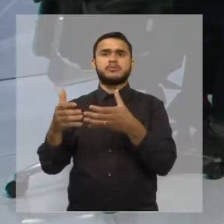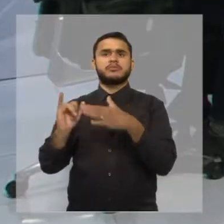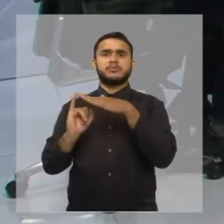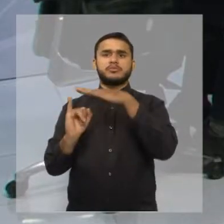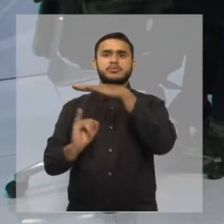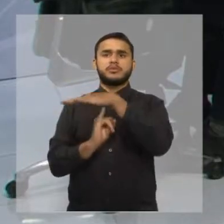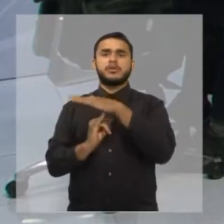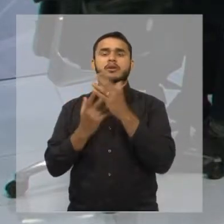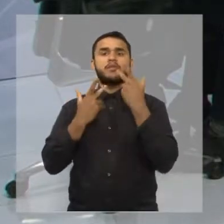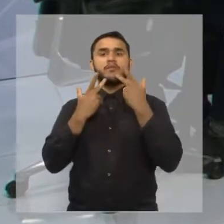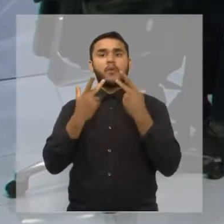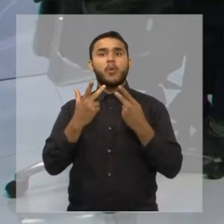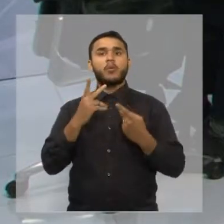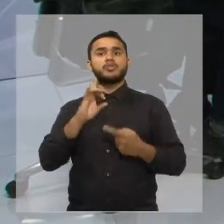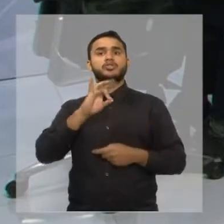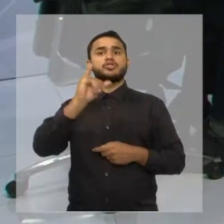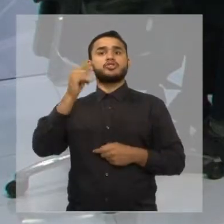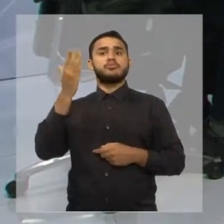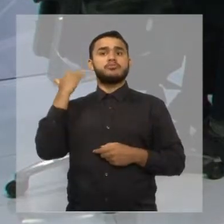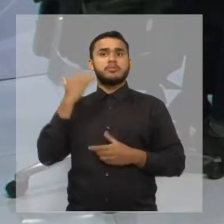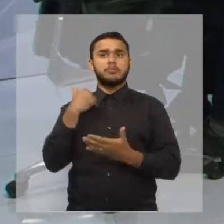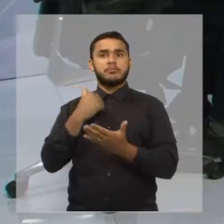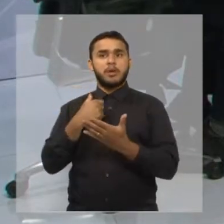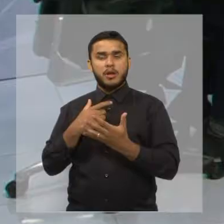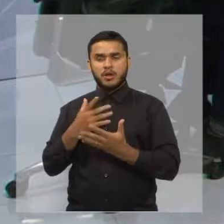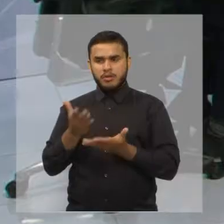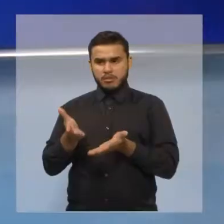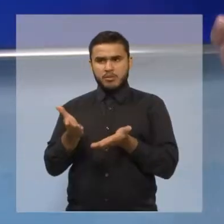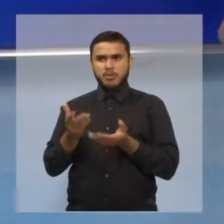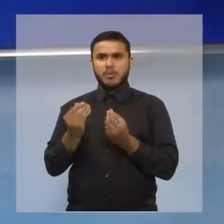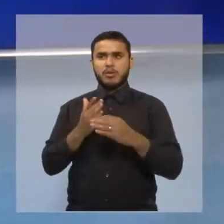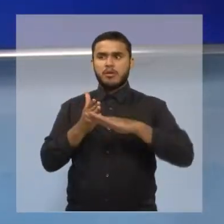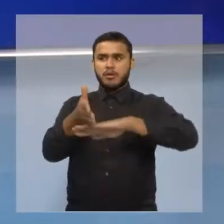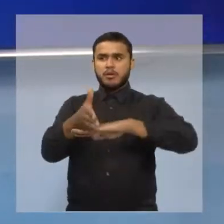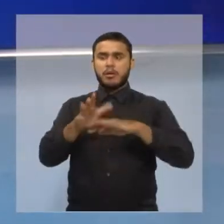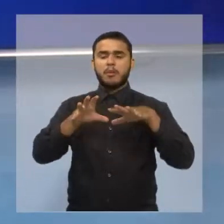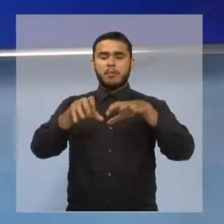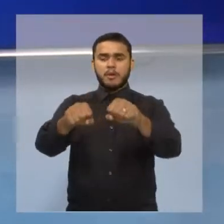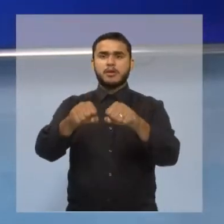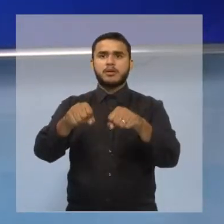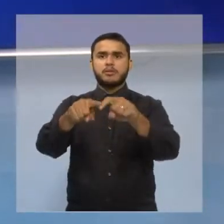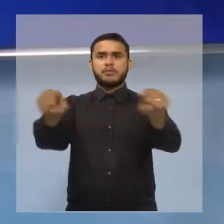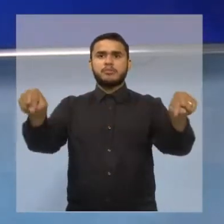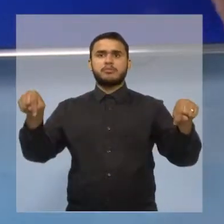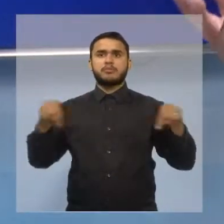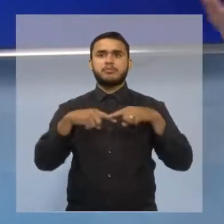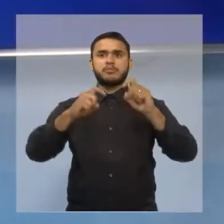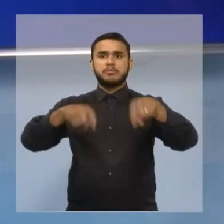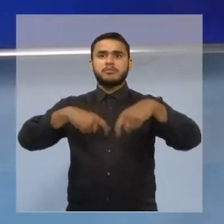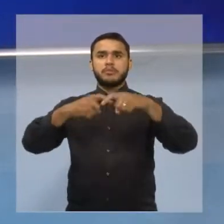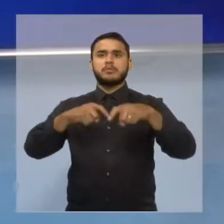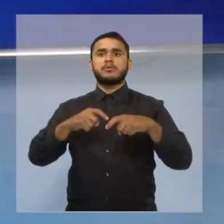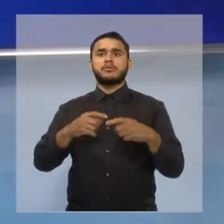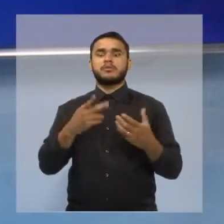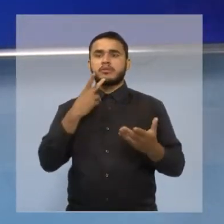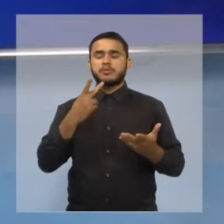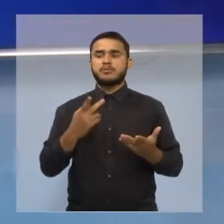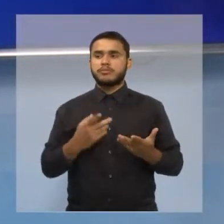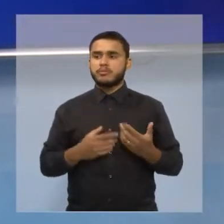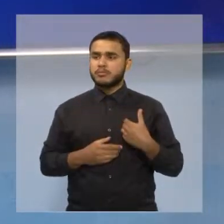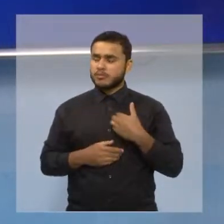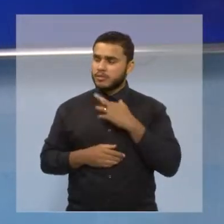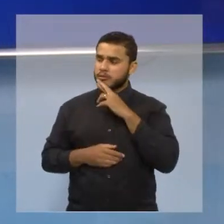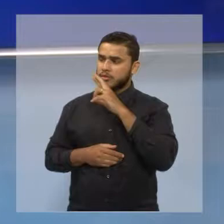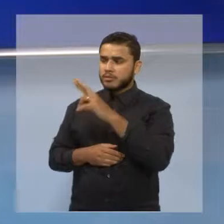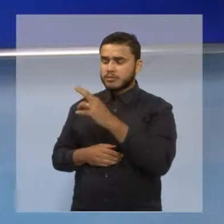despersonalizada, especializada em invadir propriedade pública e privada. Não é uma liberdade. Que passa trator em cima de plantações. Isso não é uma liberdade de expressão do governador,